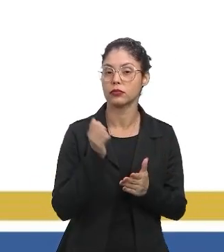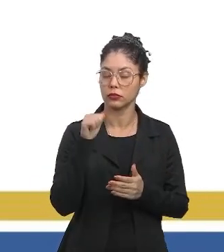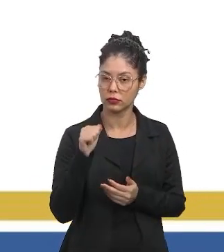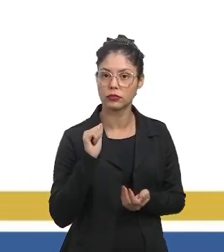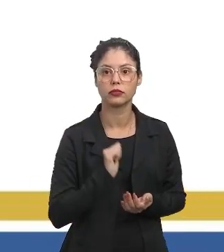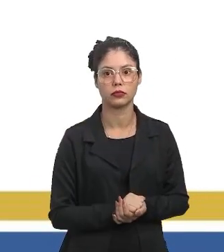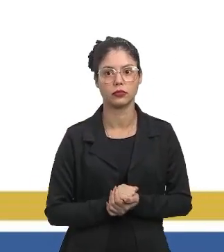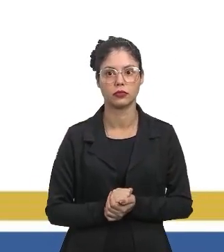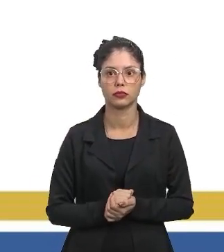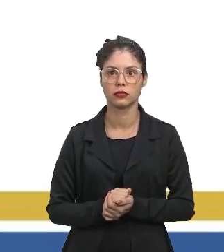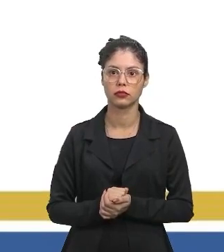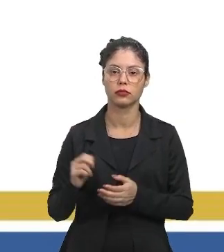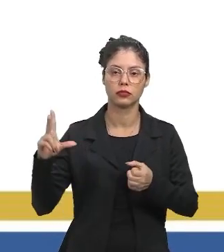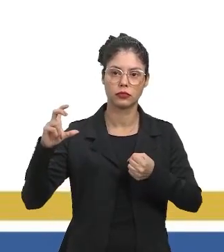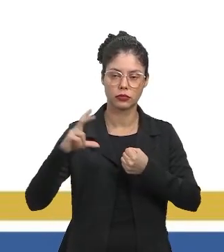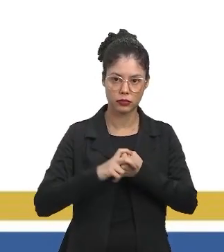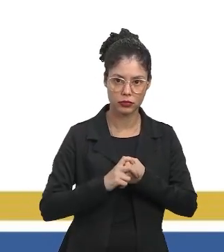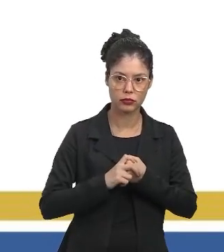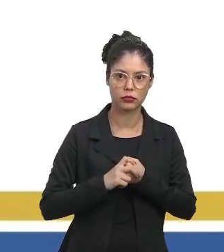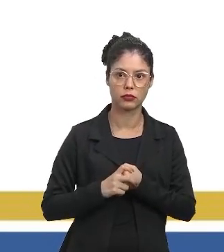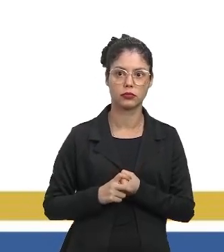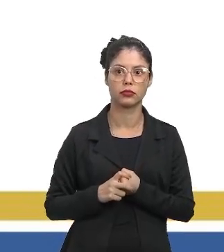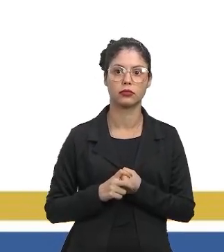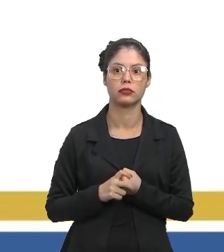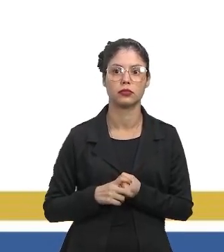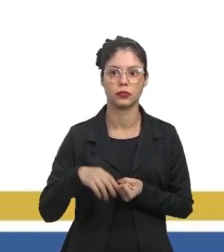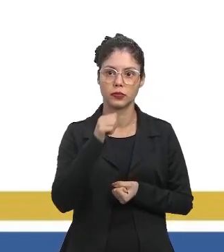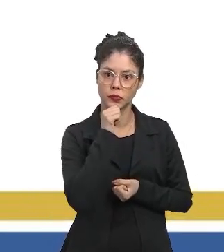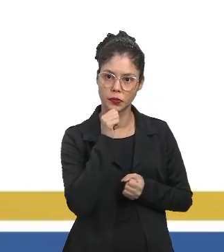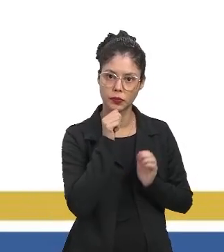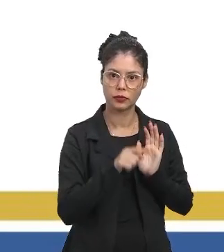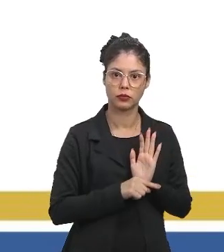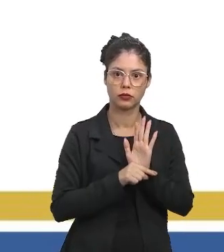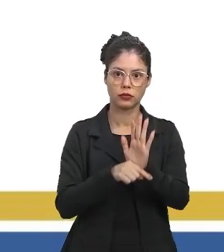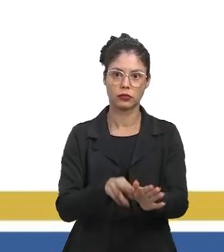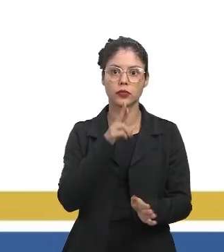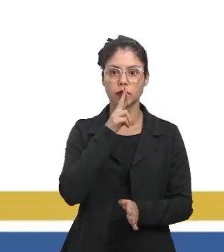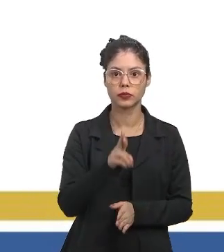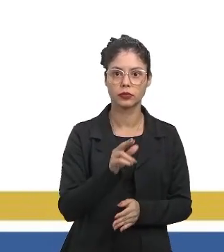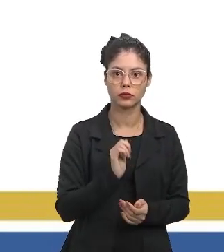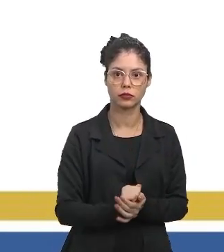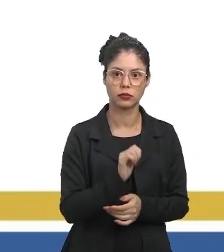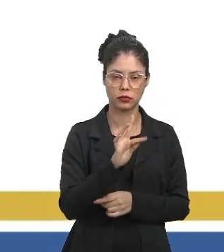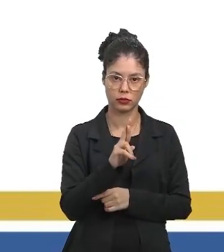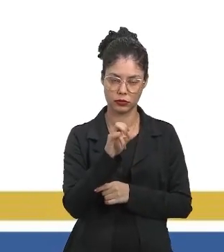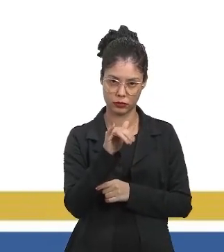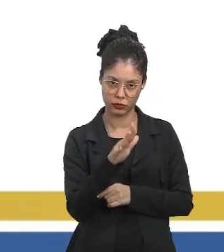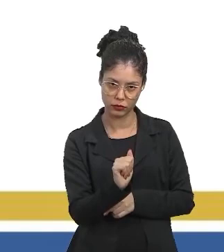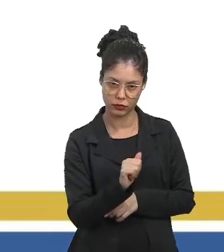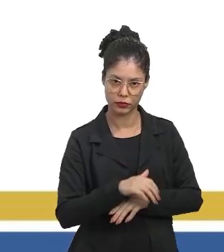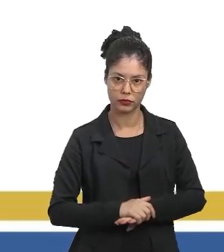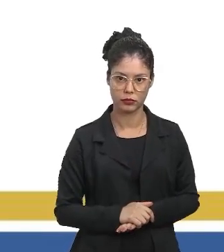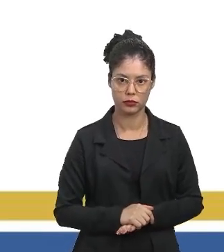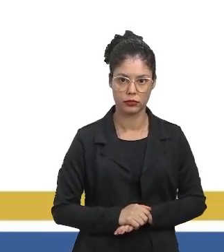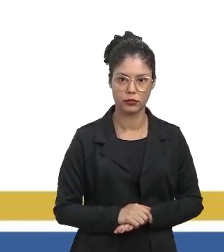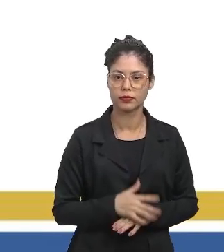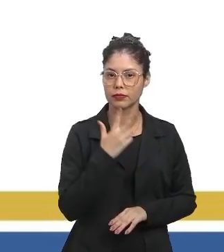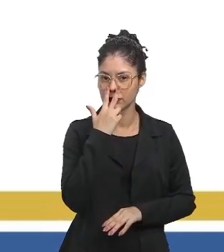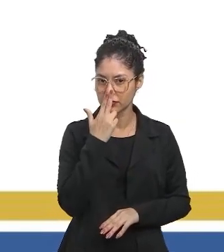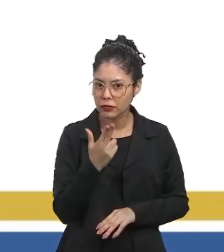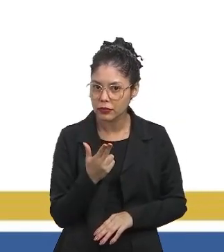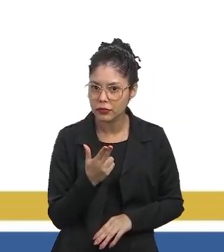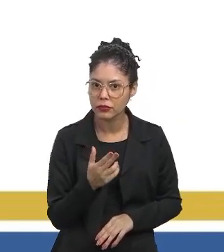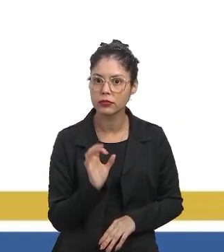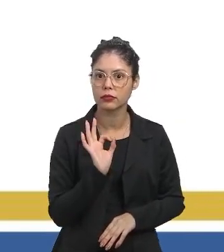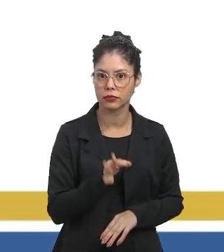É. Em proteína viral, desencadeando a resposta antigênica, aparentemente é